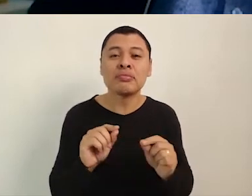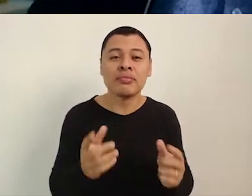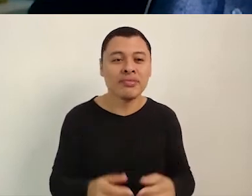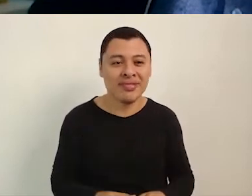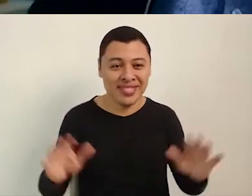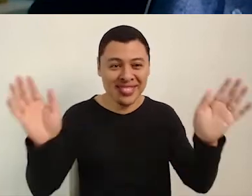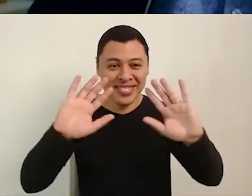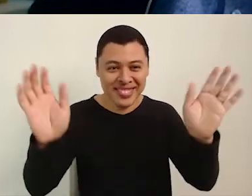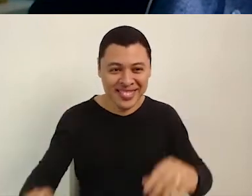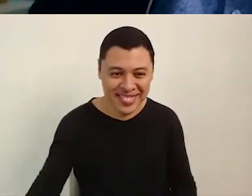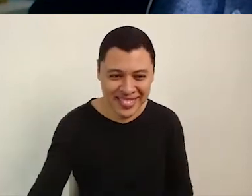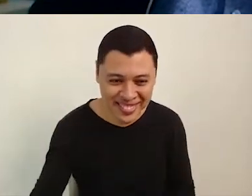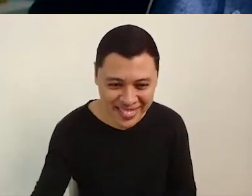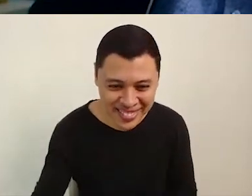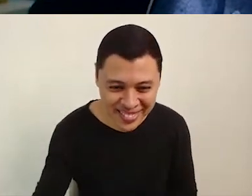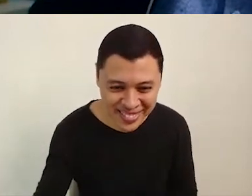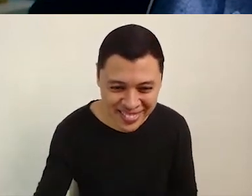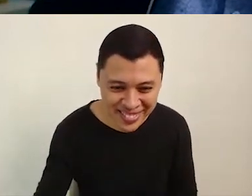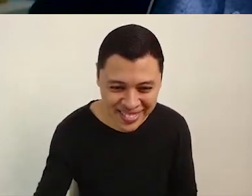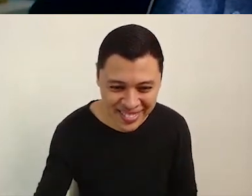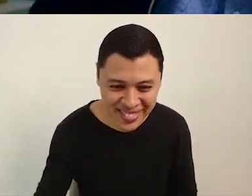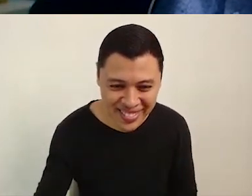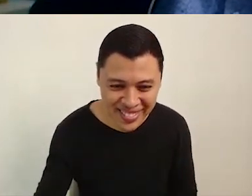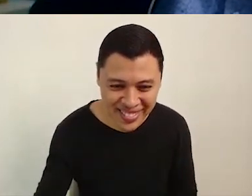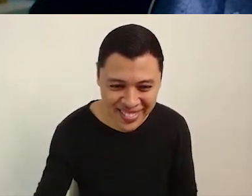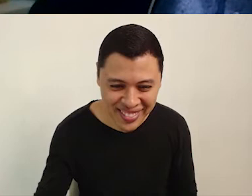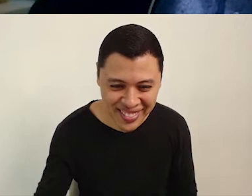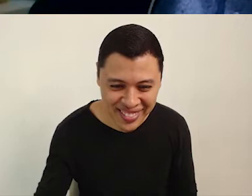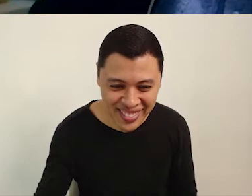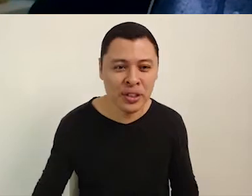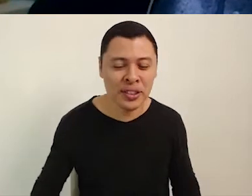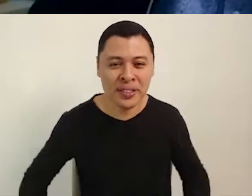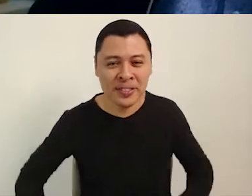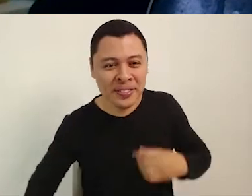Cleiton, você está aí, o senhor Libras 123.